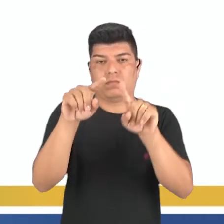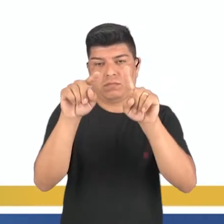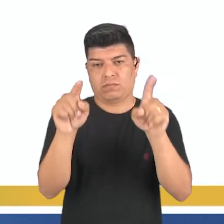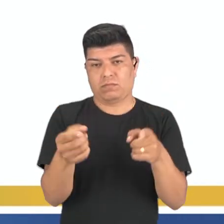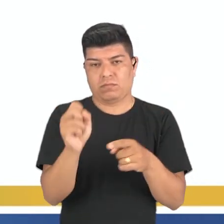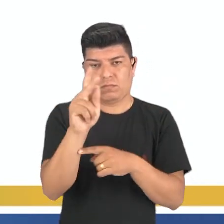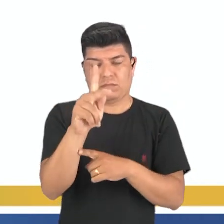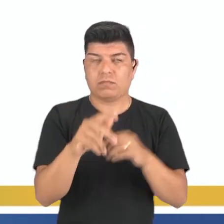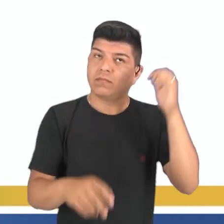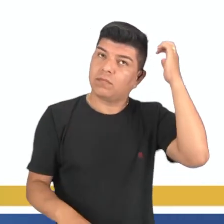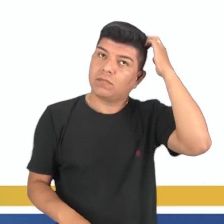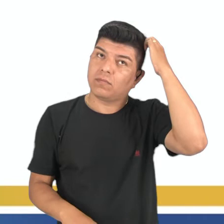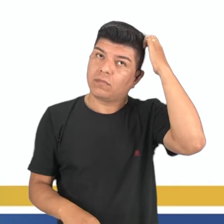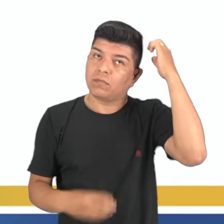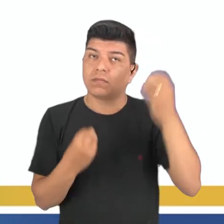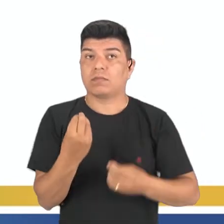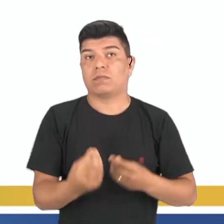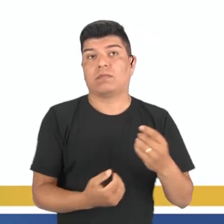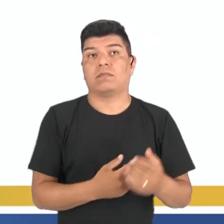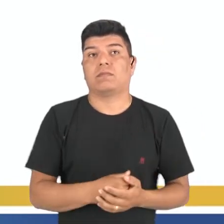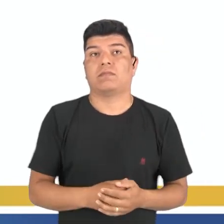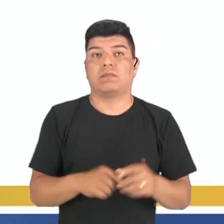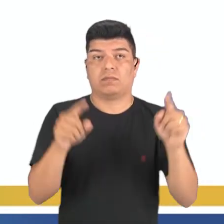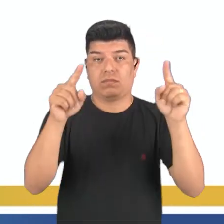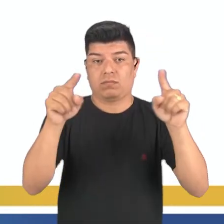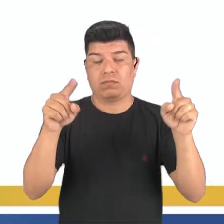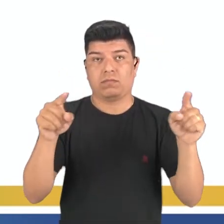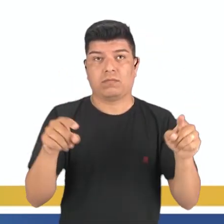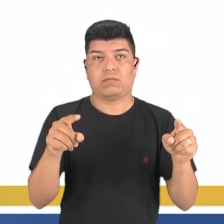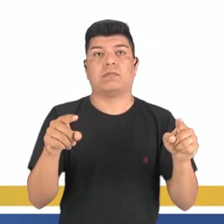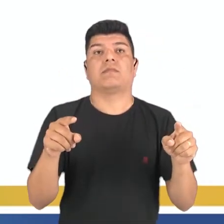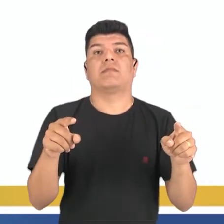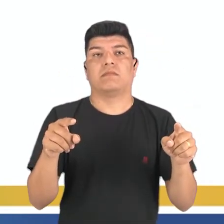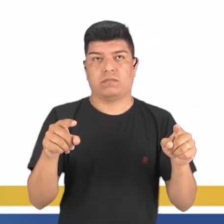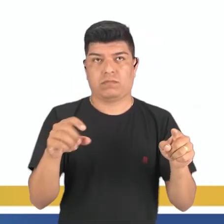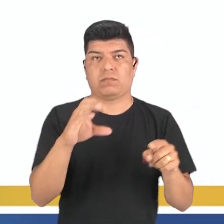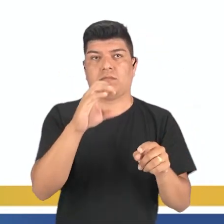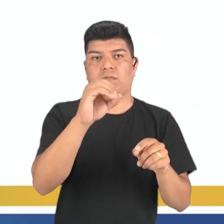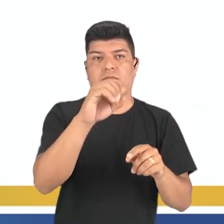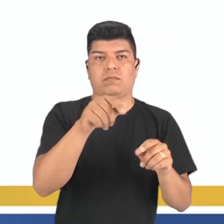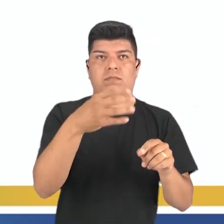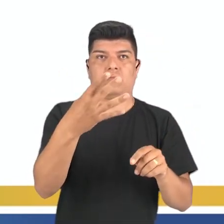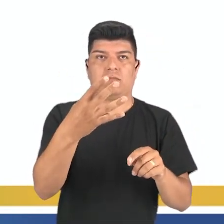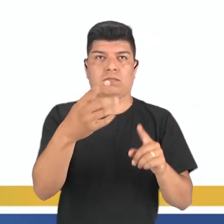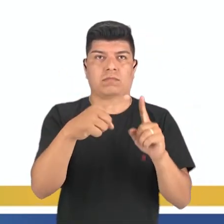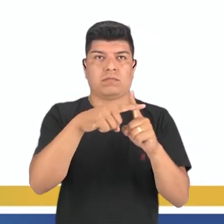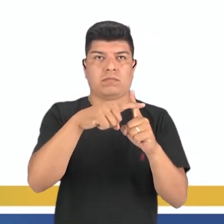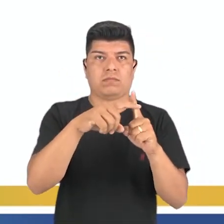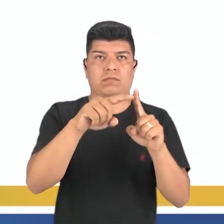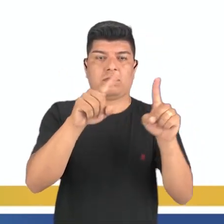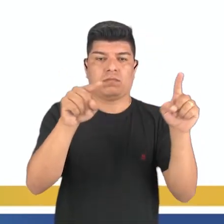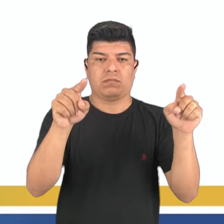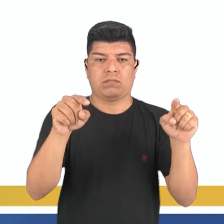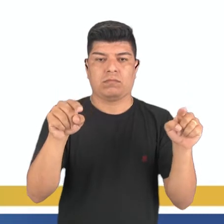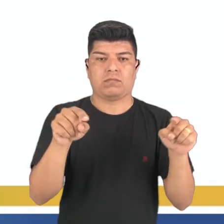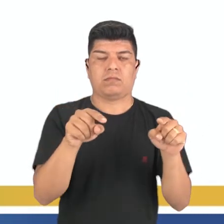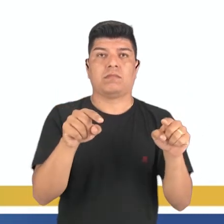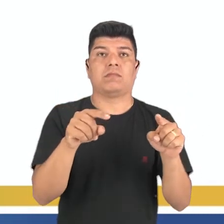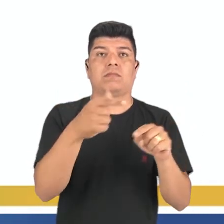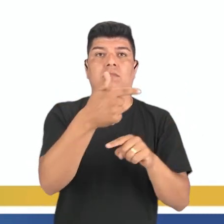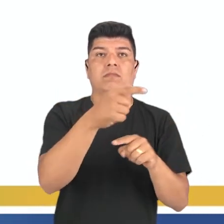parênteses, ok? Então, olha como fica, ó. 0,4, abre chaves, 0,4 mais, abre